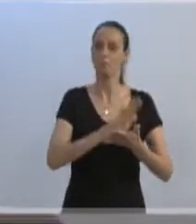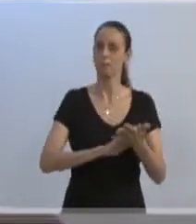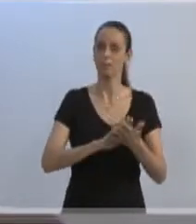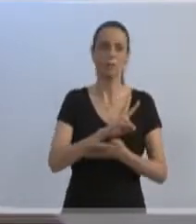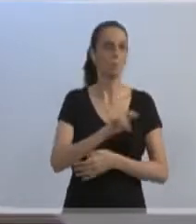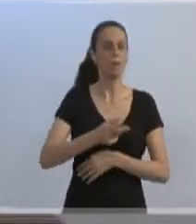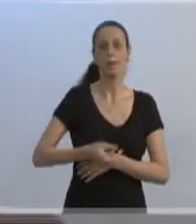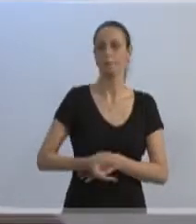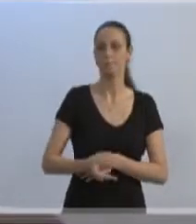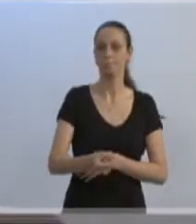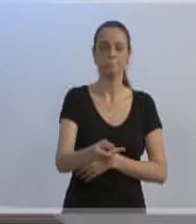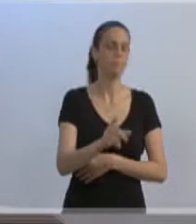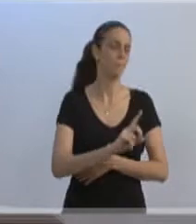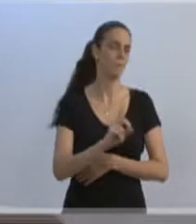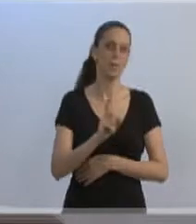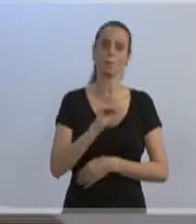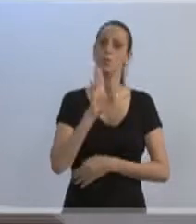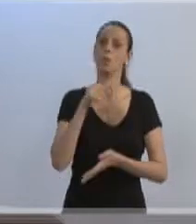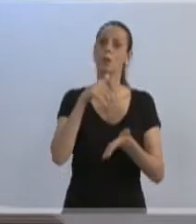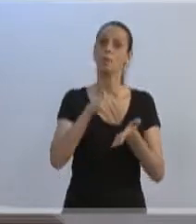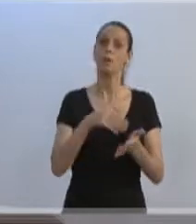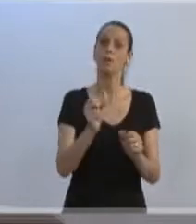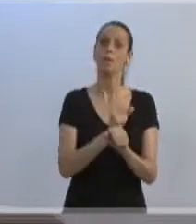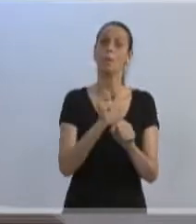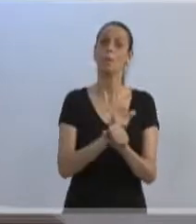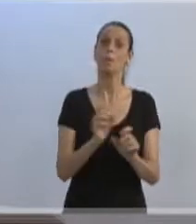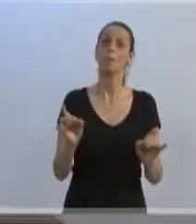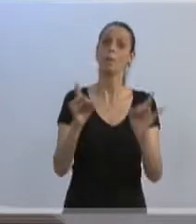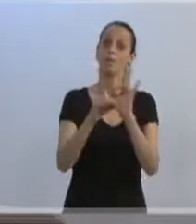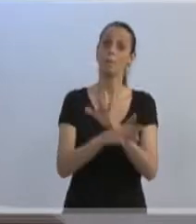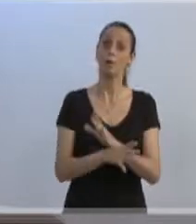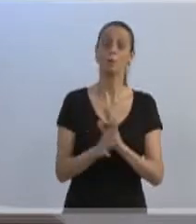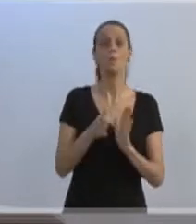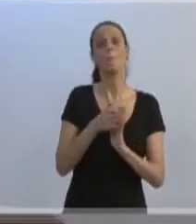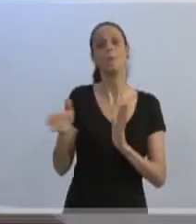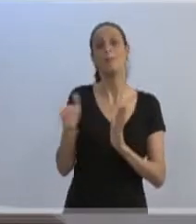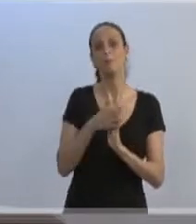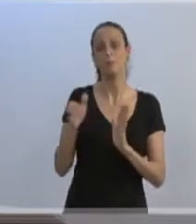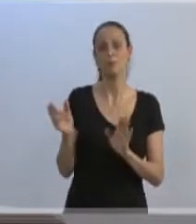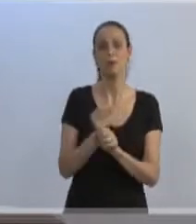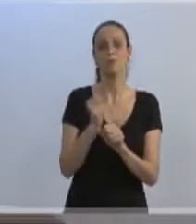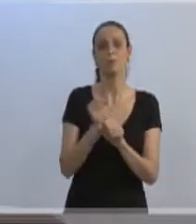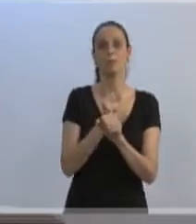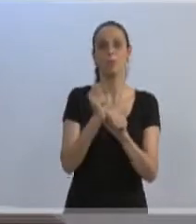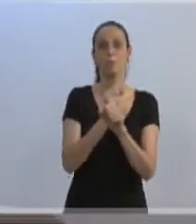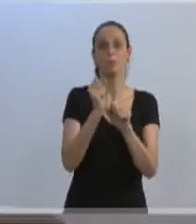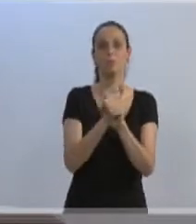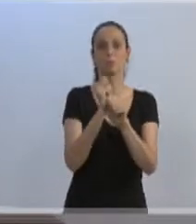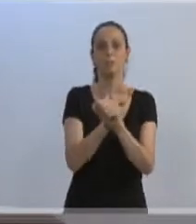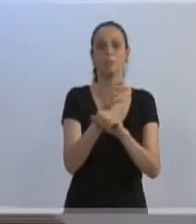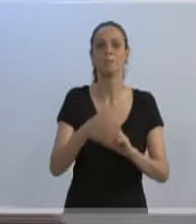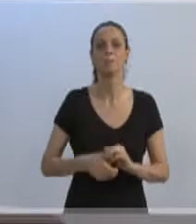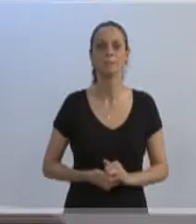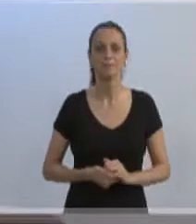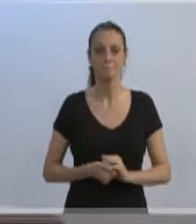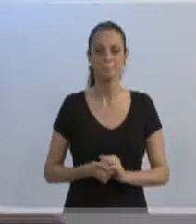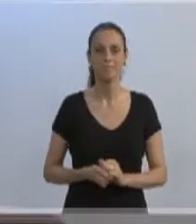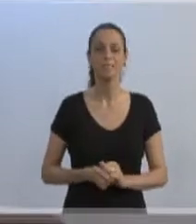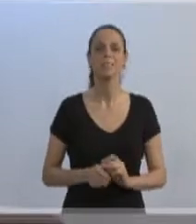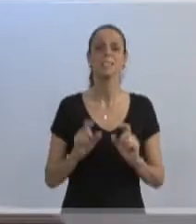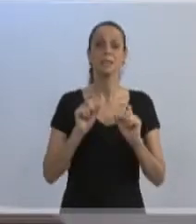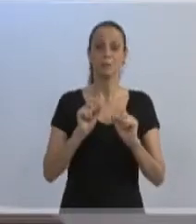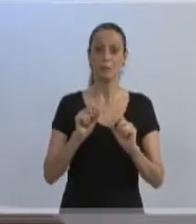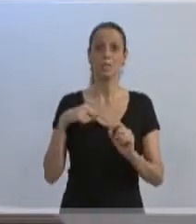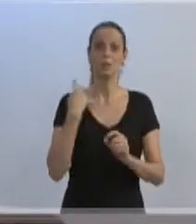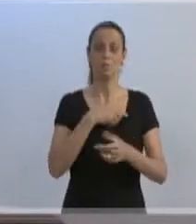continuarão sendo dadas senão durante a execução da obra então o que nós estamos votando aqui